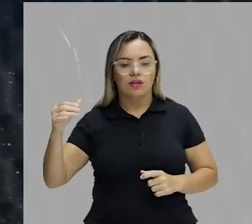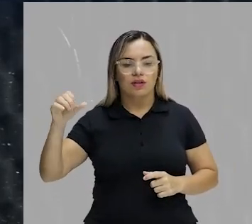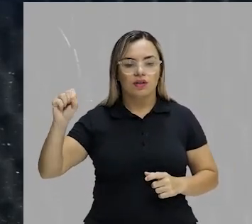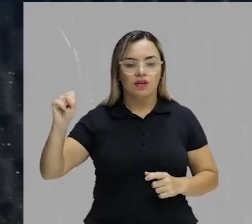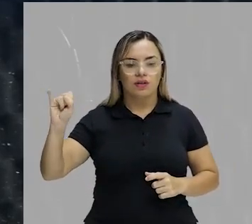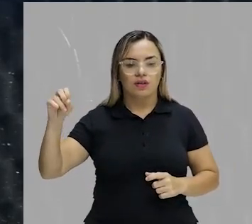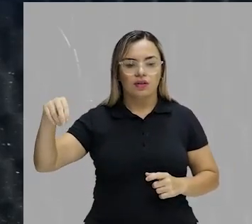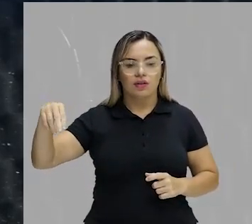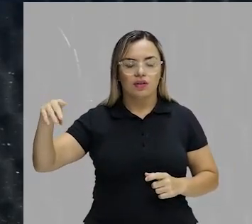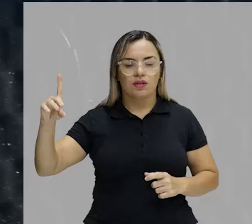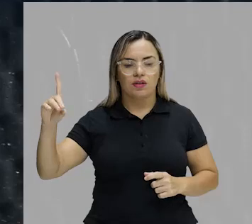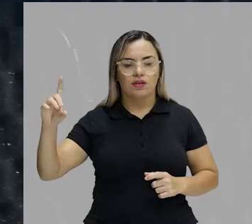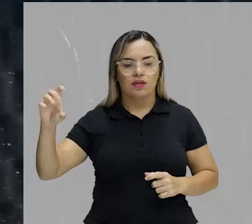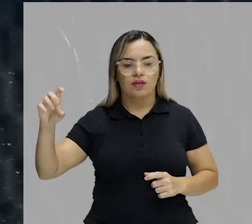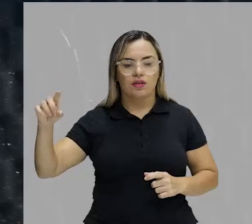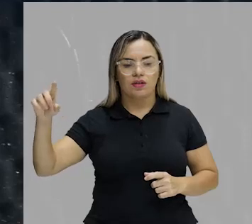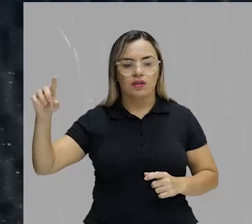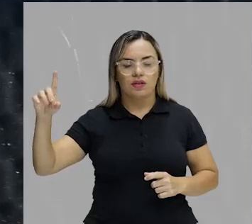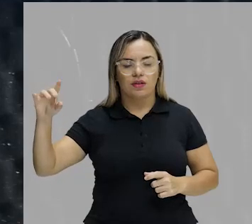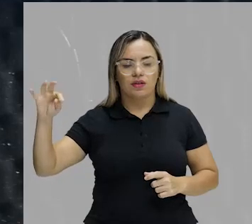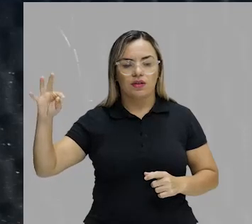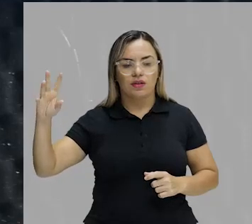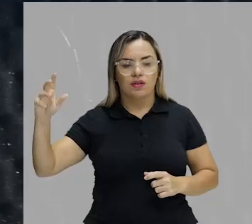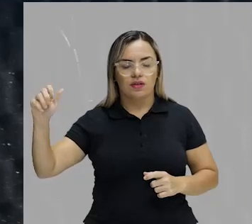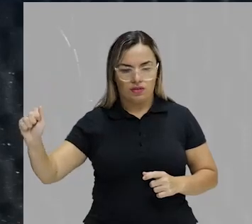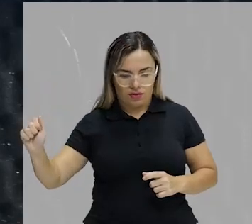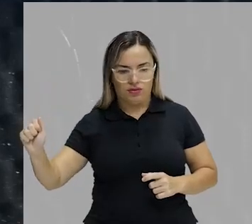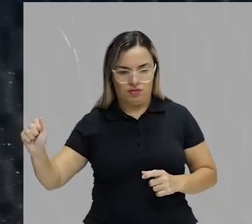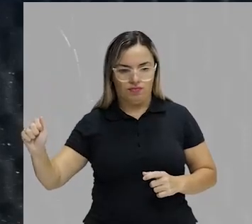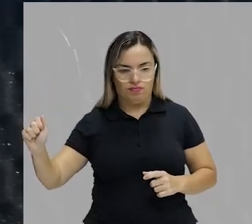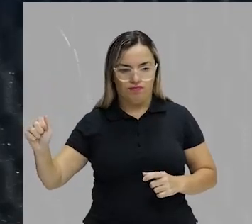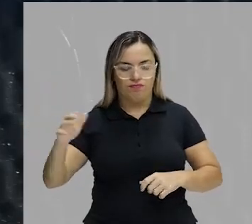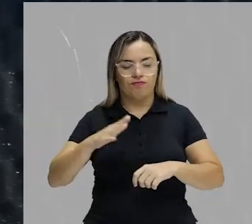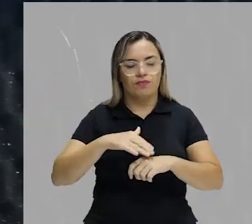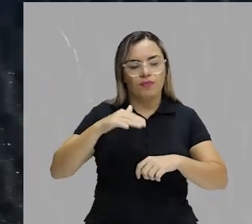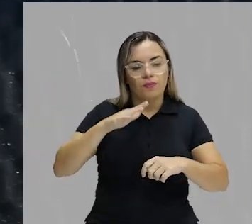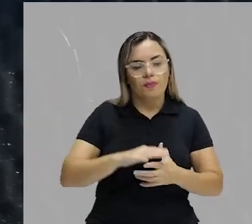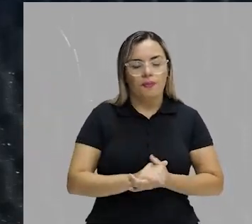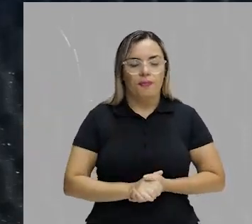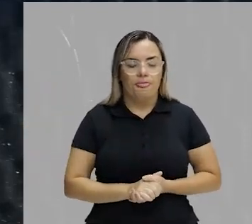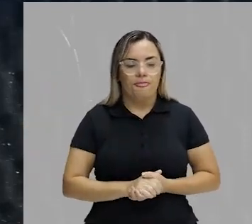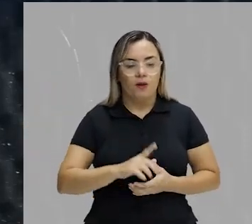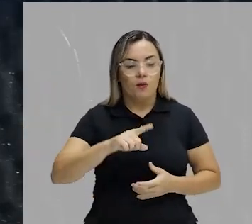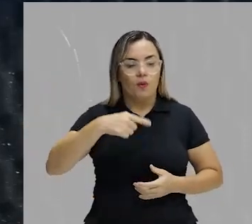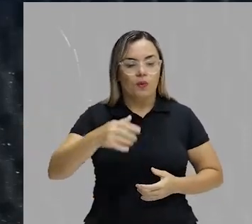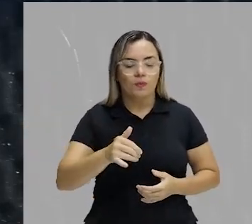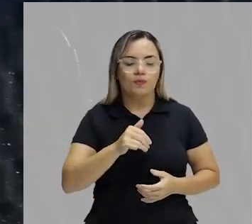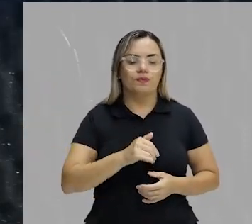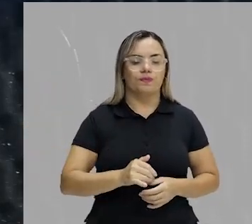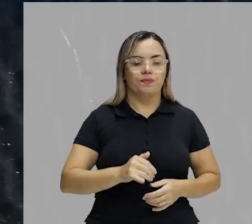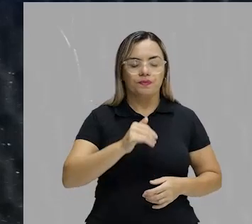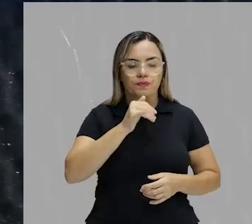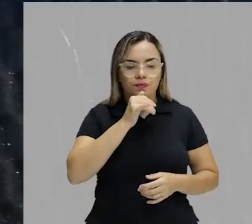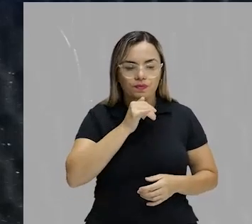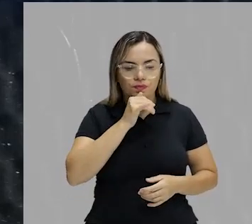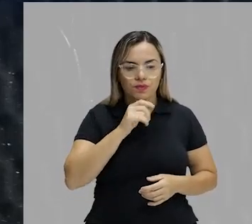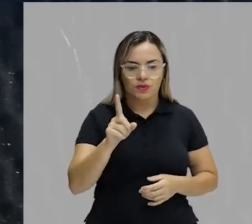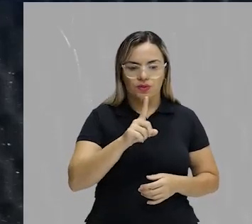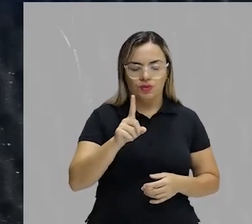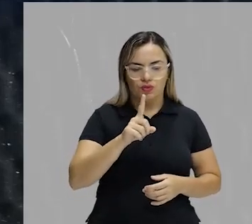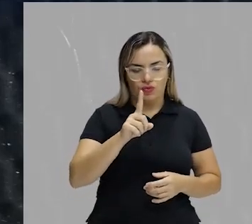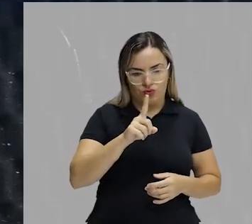pela conjunção I. Não só jogou, mas também marcou 2 gols. Quem? Bruno Henrique, no jogo de